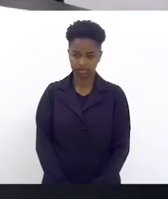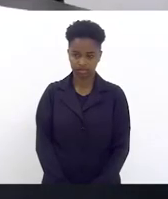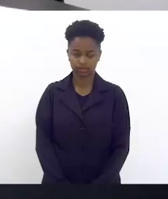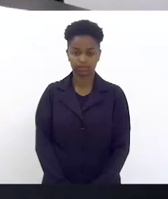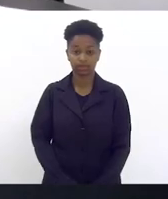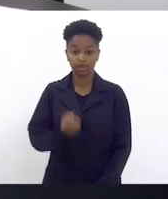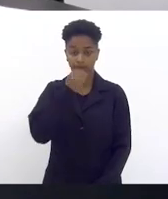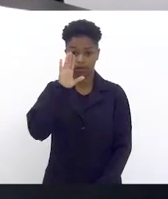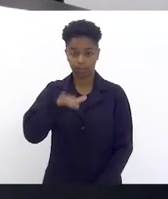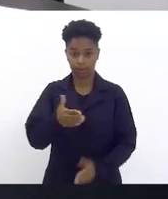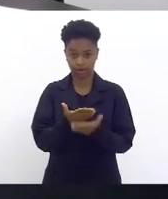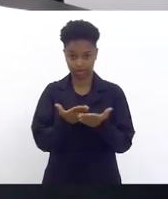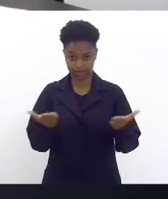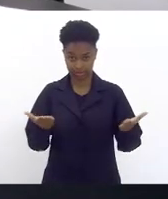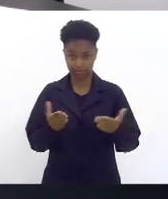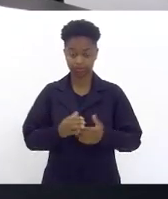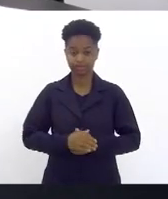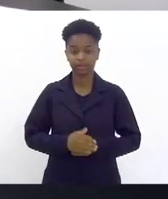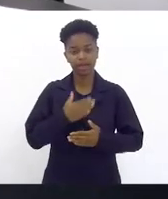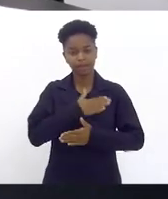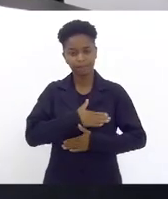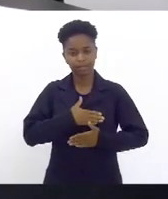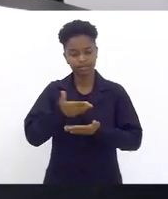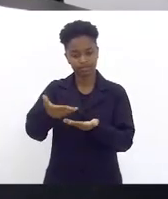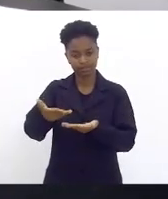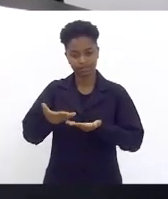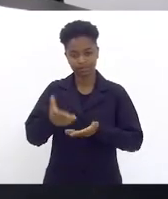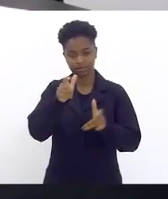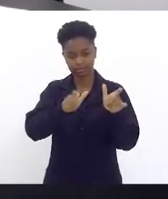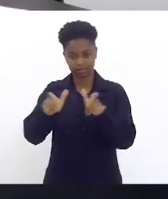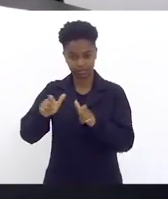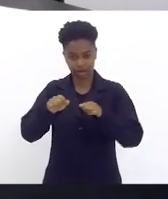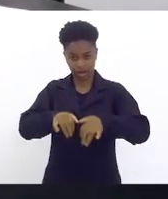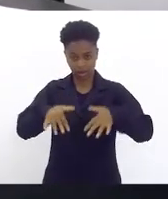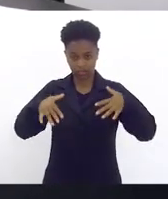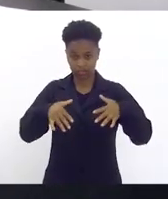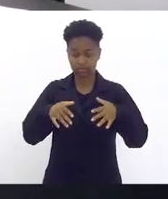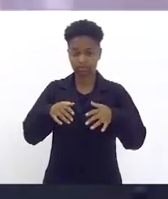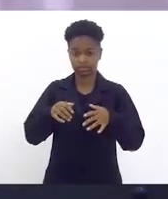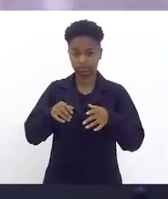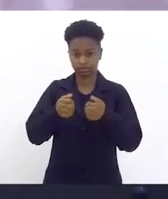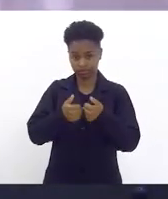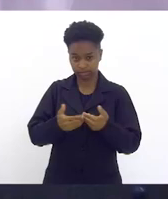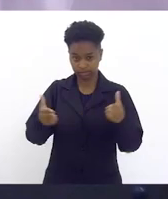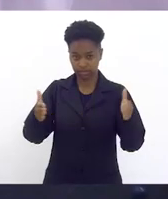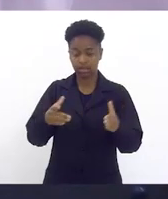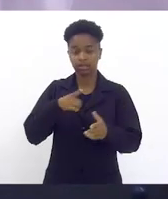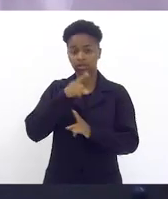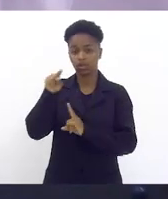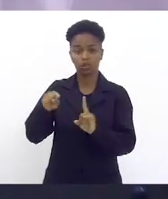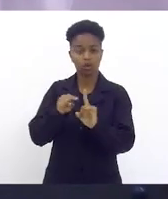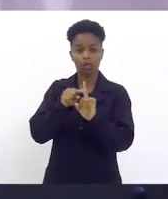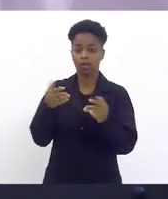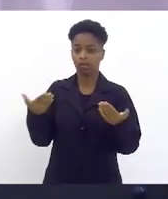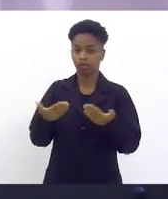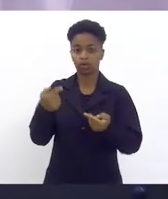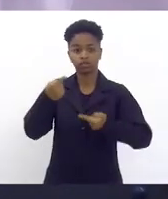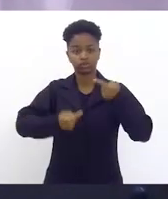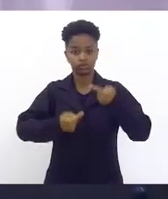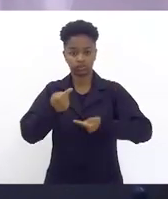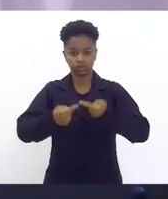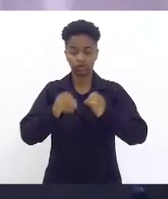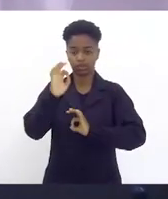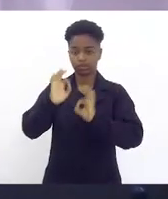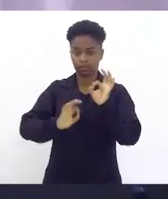Boa tarde a todos é um prazer recebê-los nesta audiência pública que tem por objetivo discutir o plano